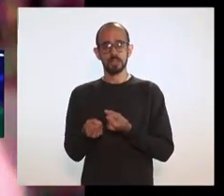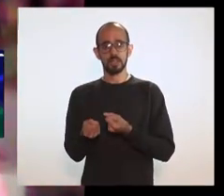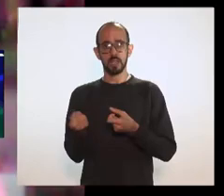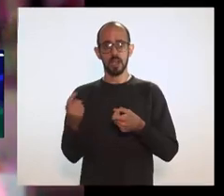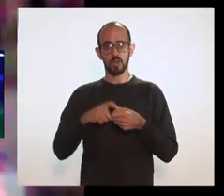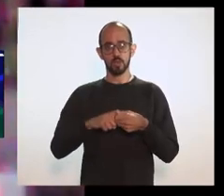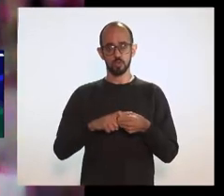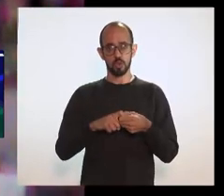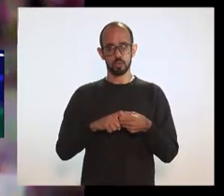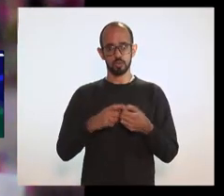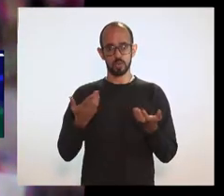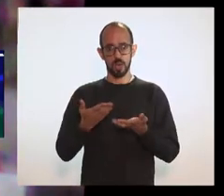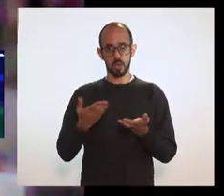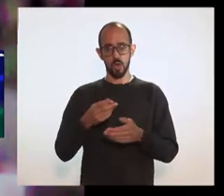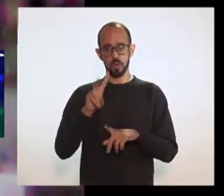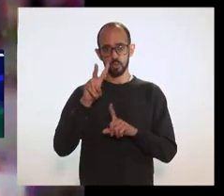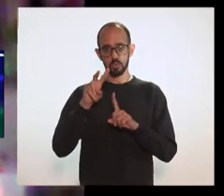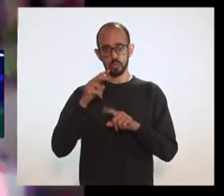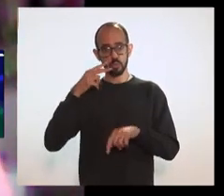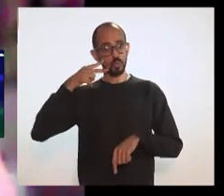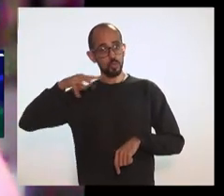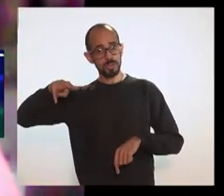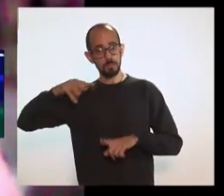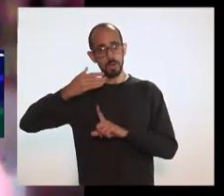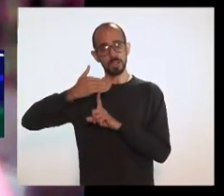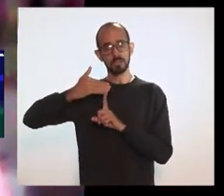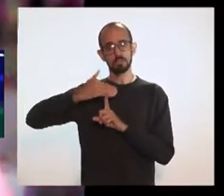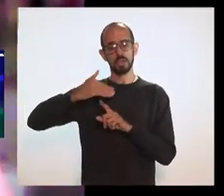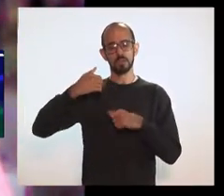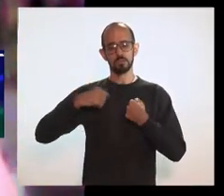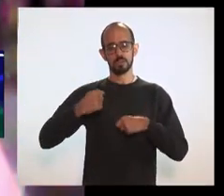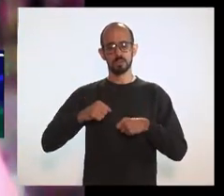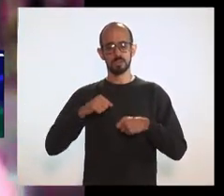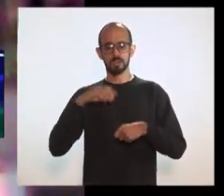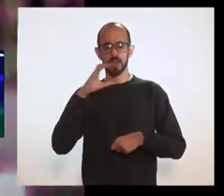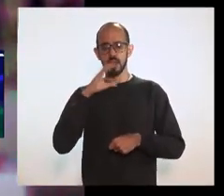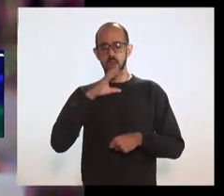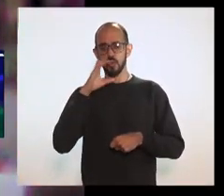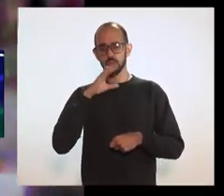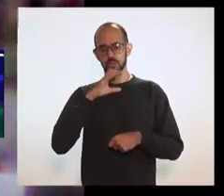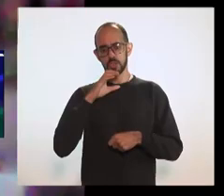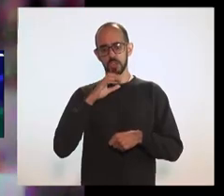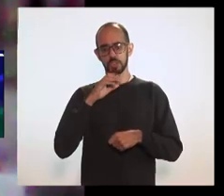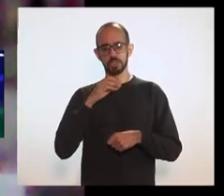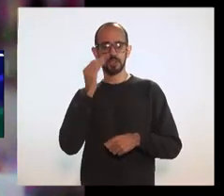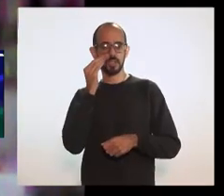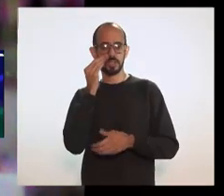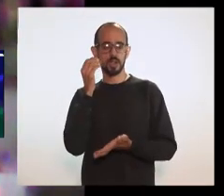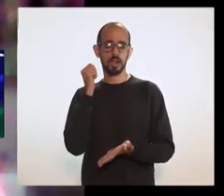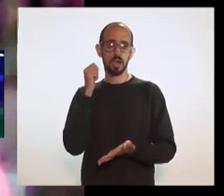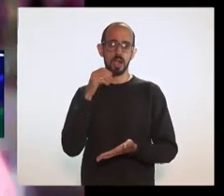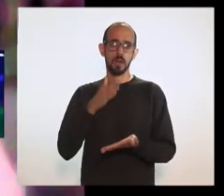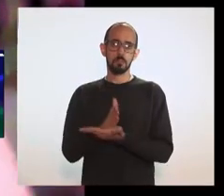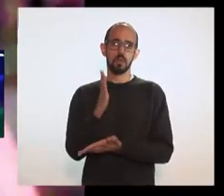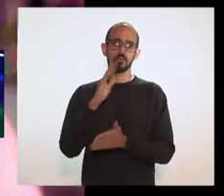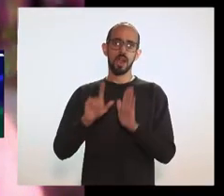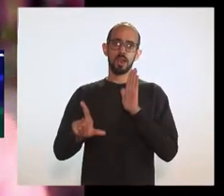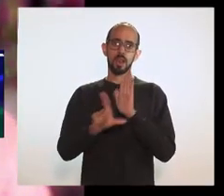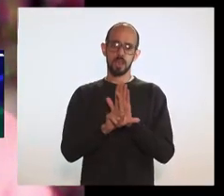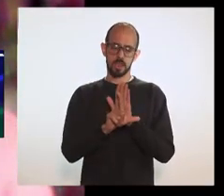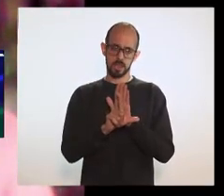com 2 semanas e meia de atraso, está tendo que correr atrás de aprovar leis sobre isso para